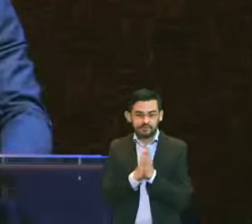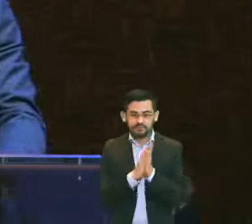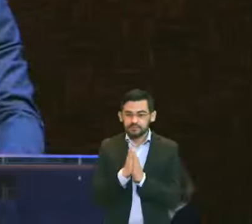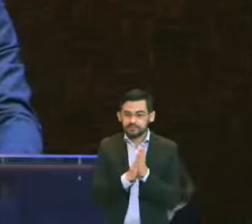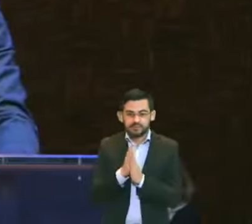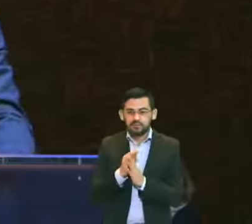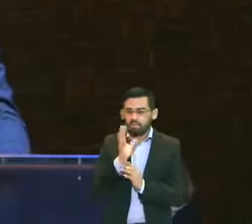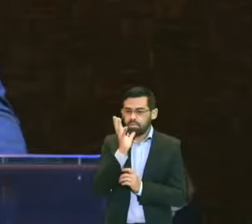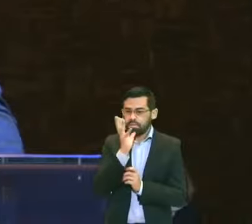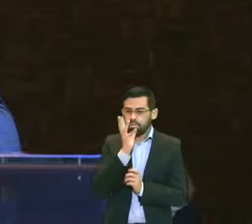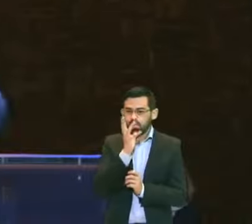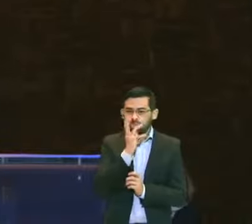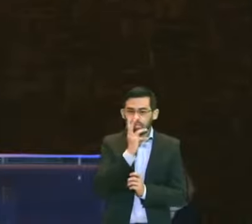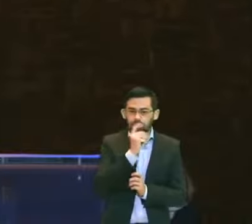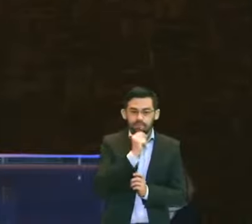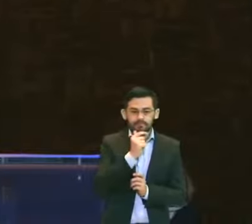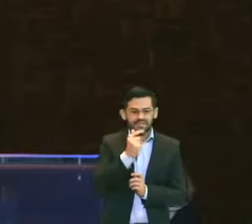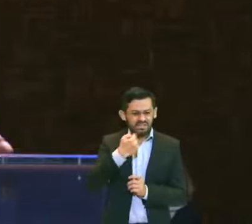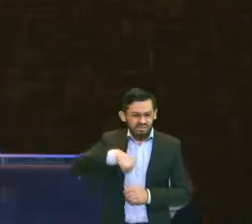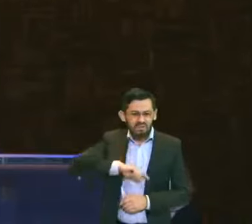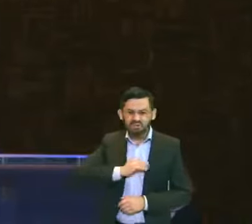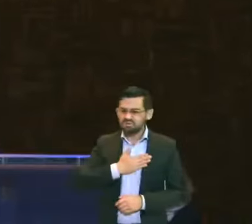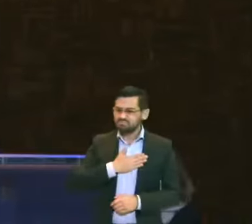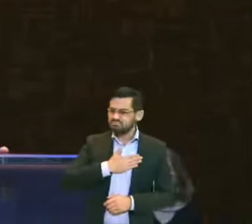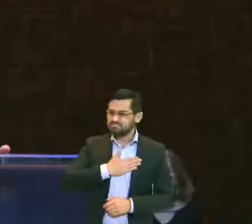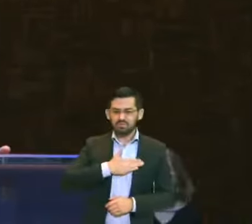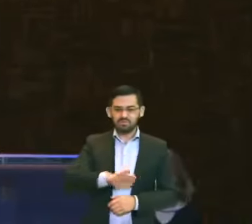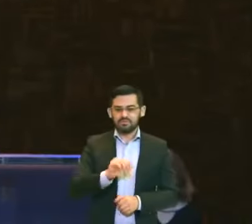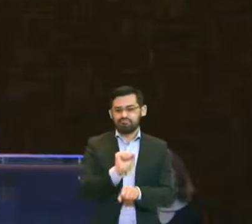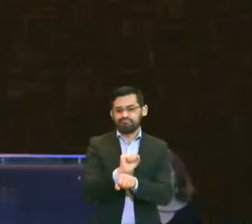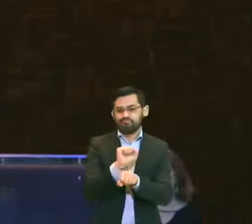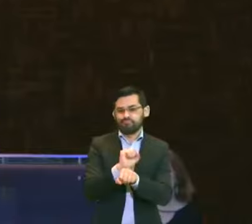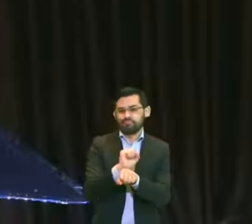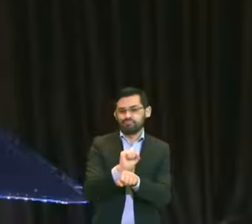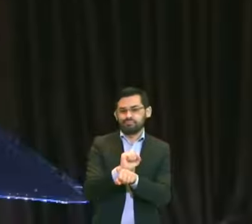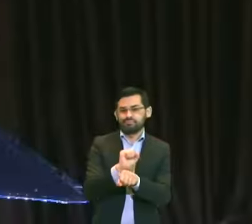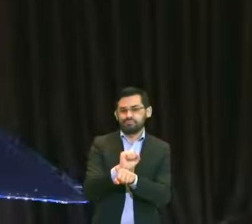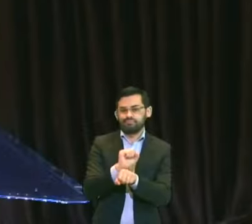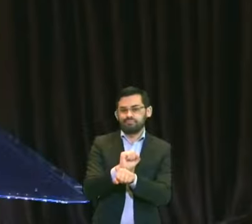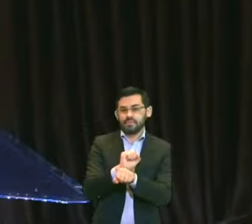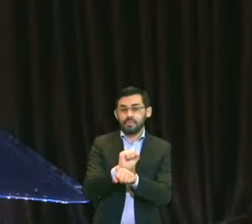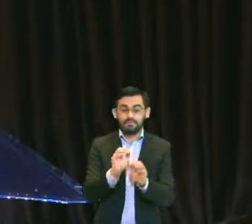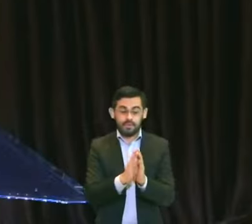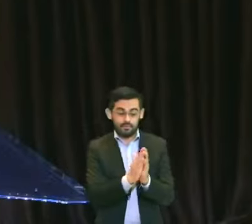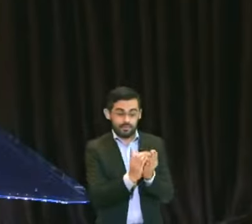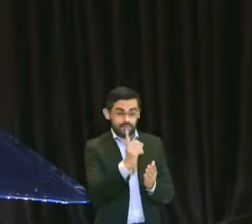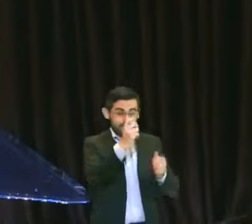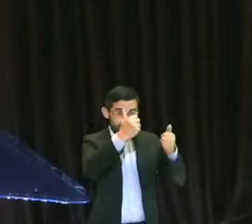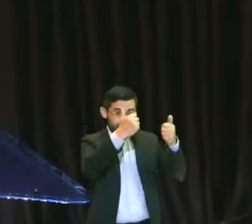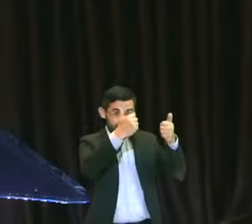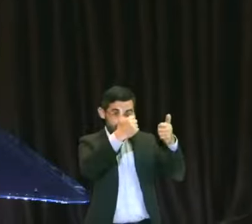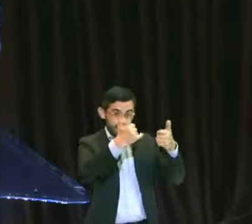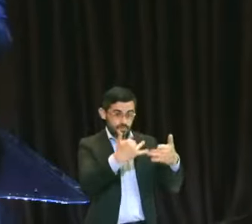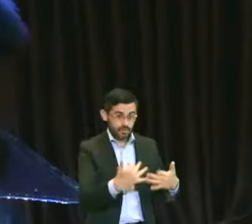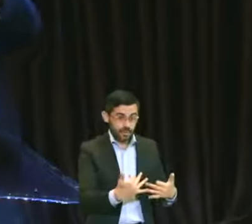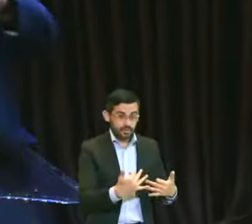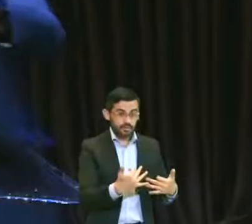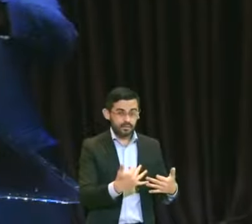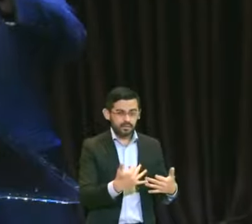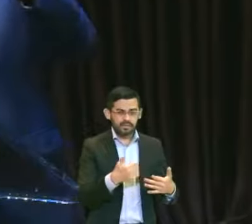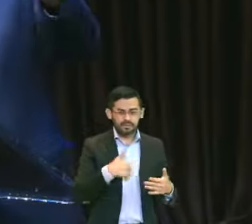demora. Nós não gostamos de esperar. E a Bíblia vai falar que